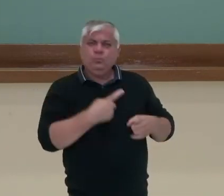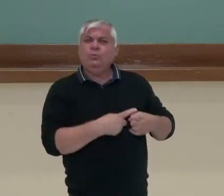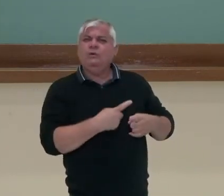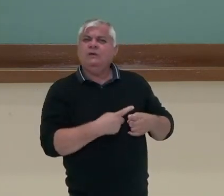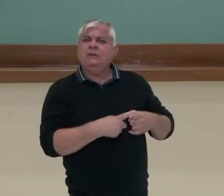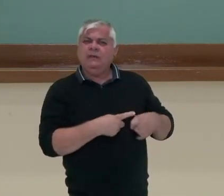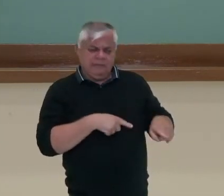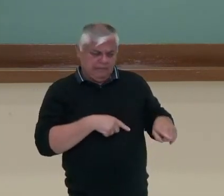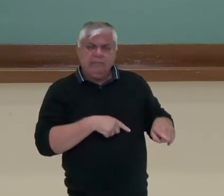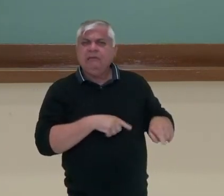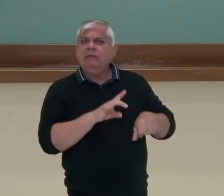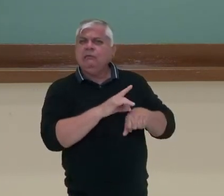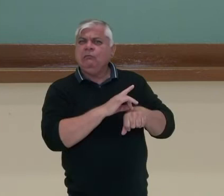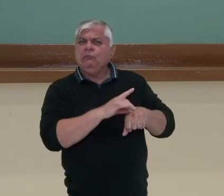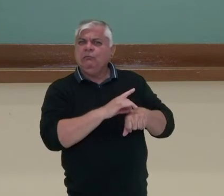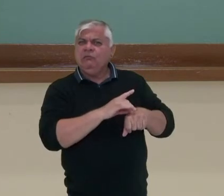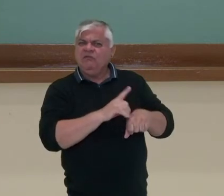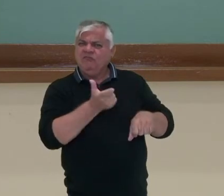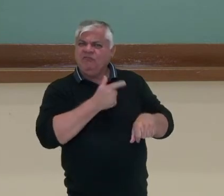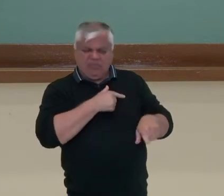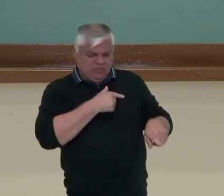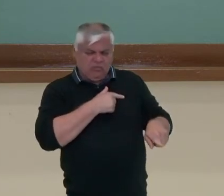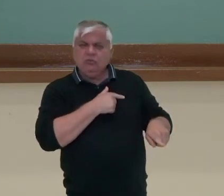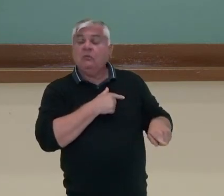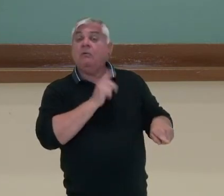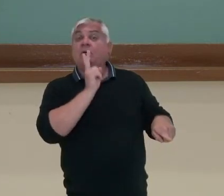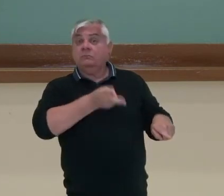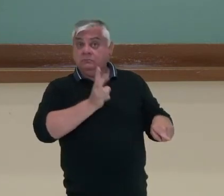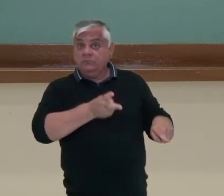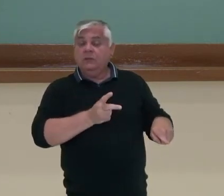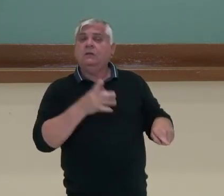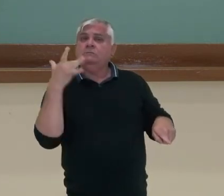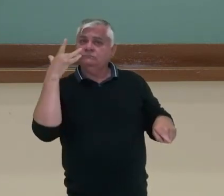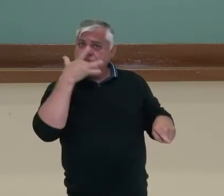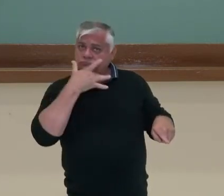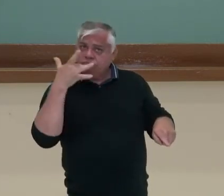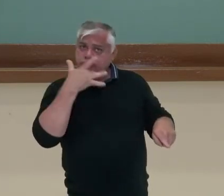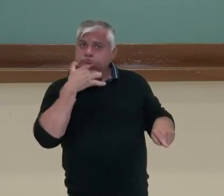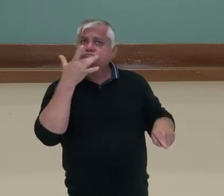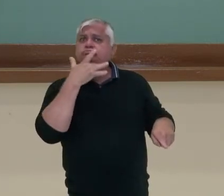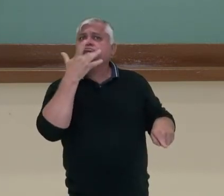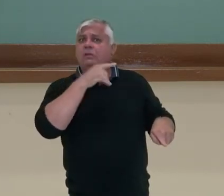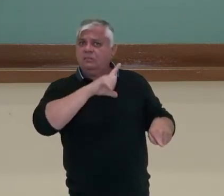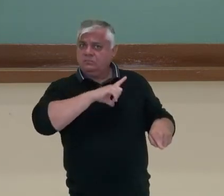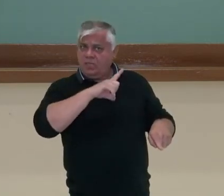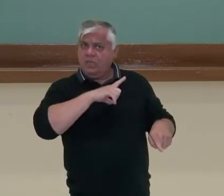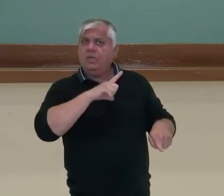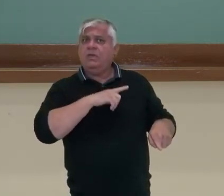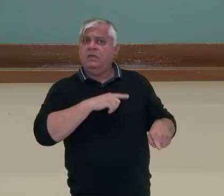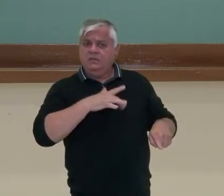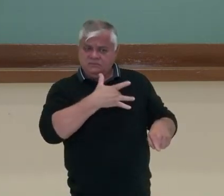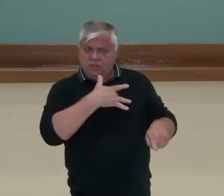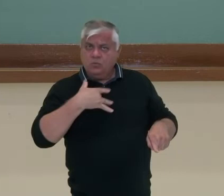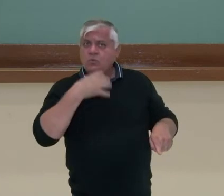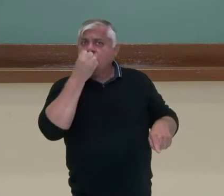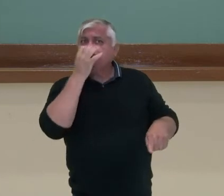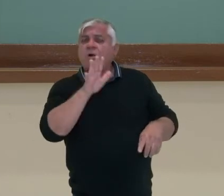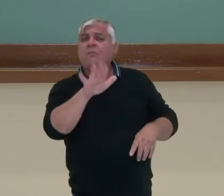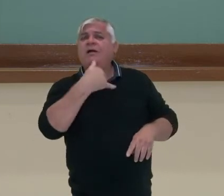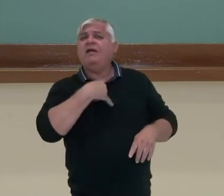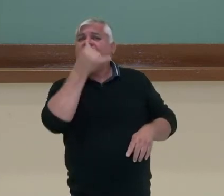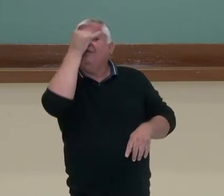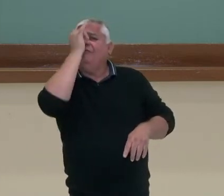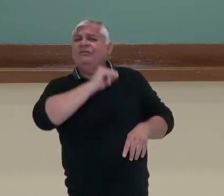Apesar dessa aparência não muito bonita, elas continuam sendo ótimos alimentos, né? Altos índices nutricionais. E a gente pode evitar